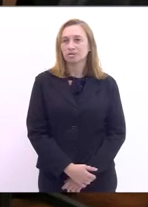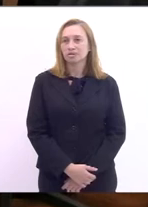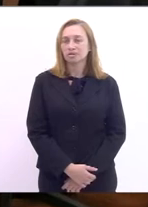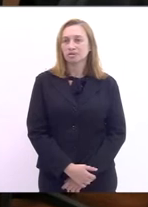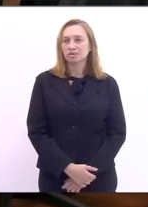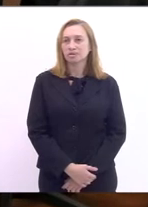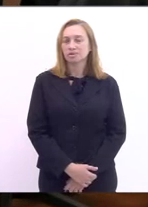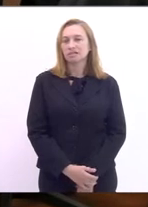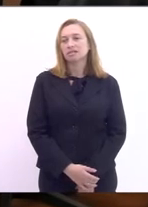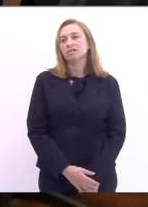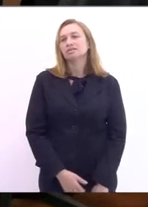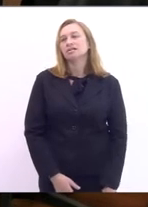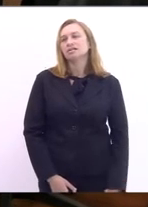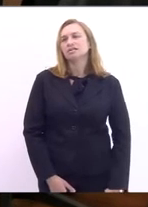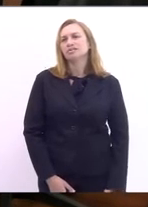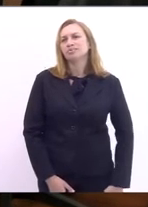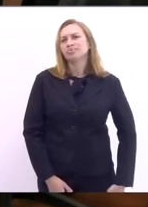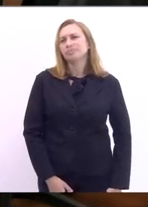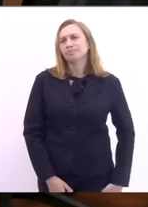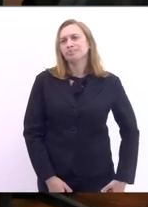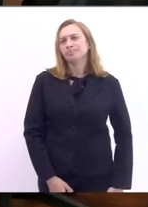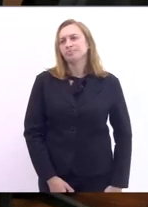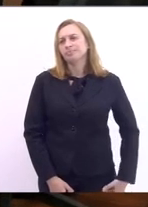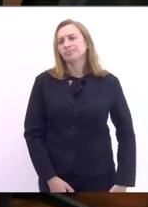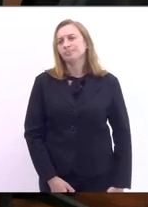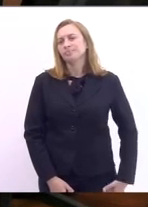seria interessante. Até porque eu acho que vai ser a